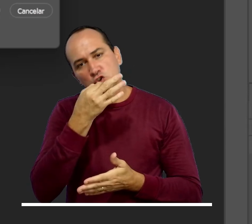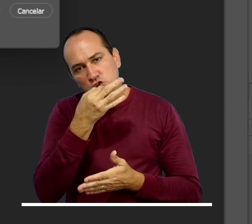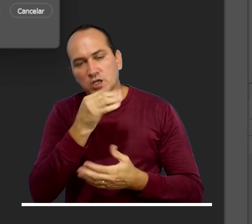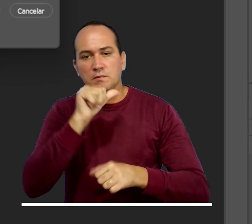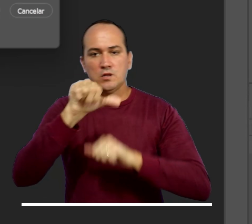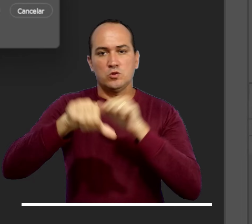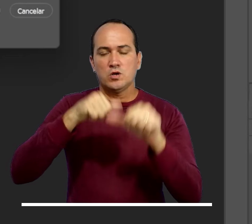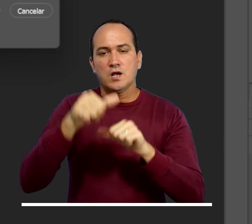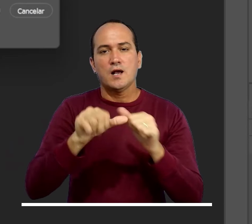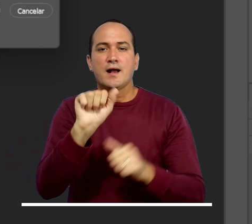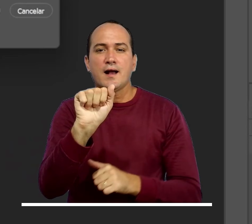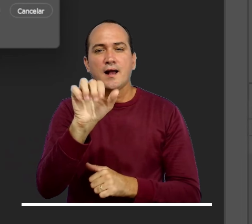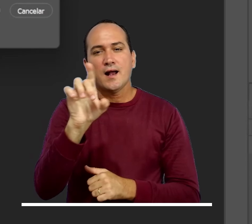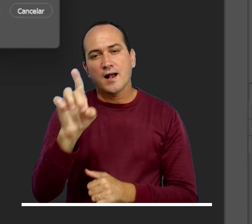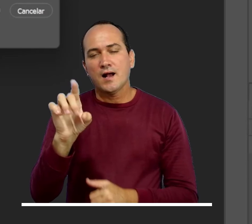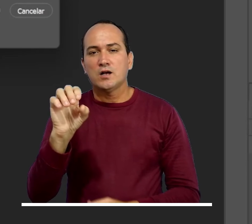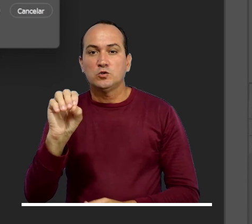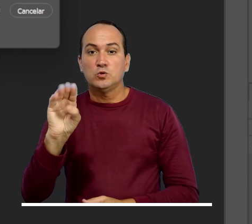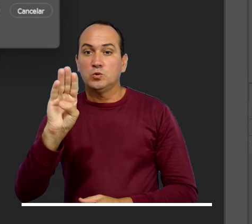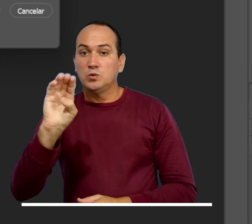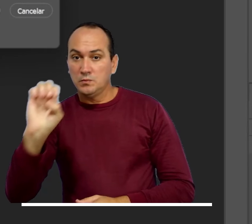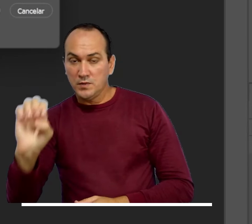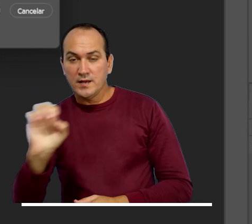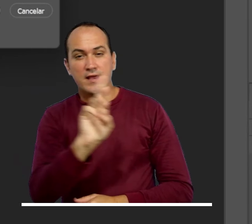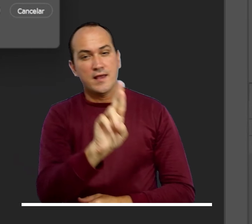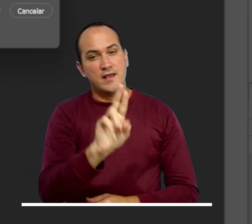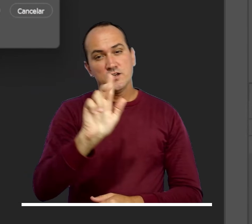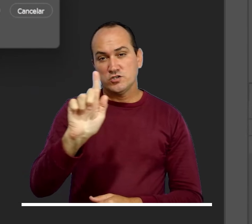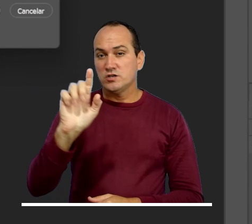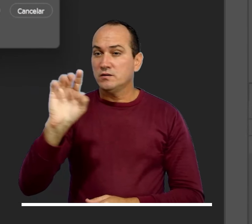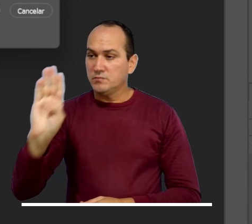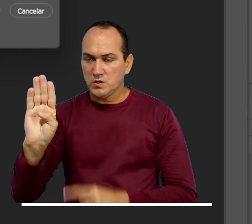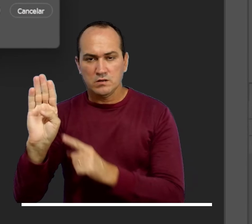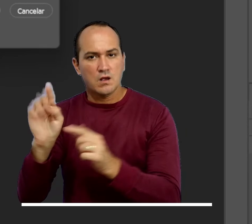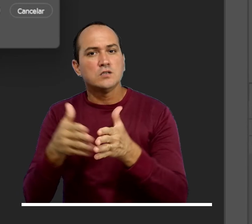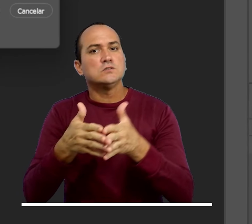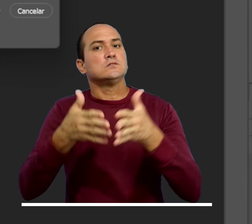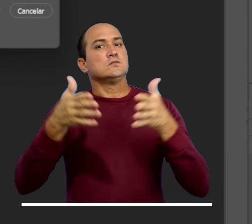trocar aqui pelo Adobe RGB, que é um espaço bem maior, que tem